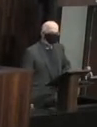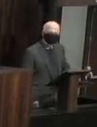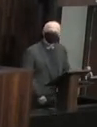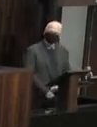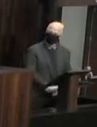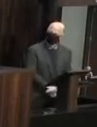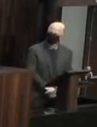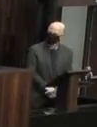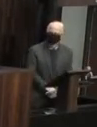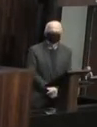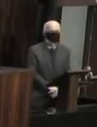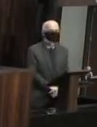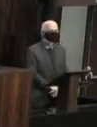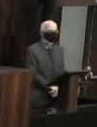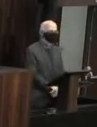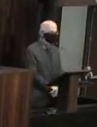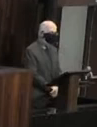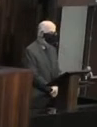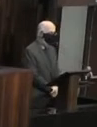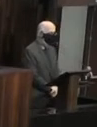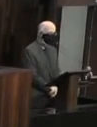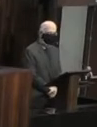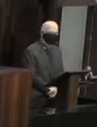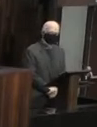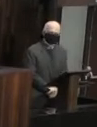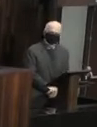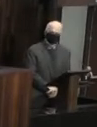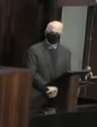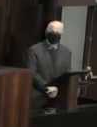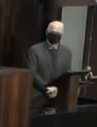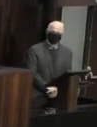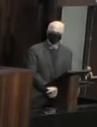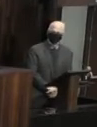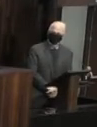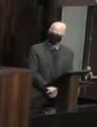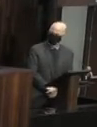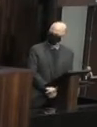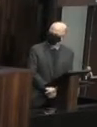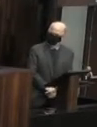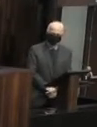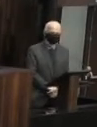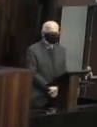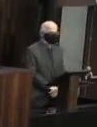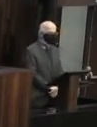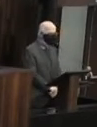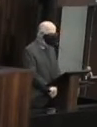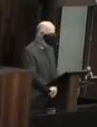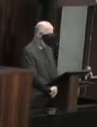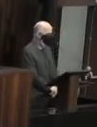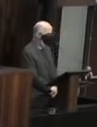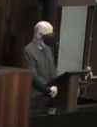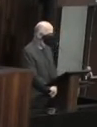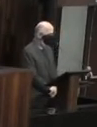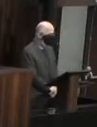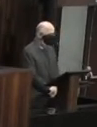O primeiro compromisso, e queria relembrar, é manter viva a